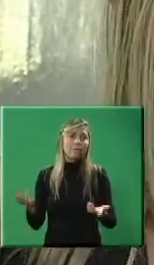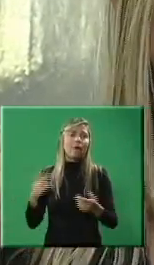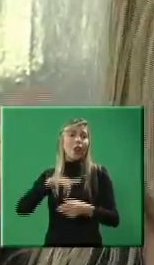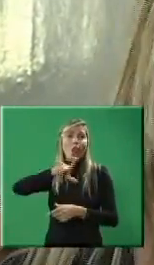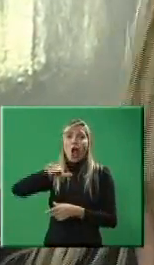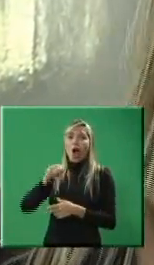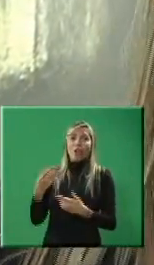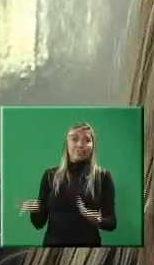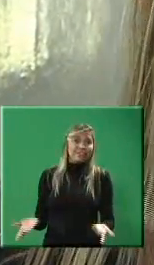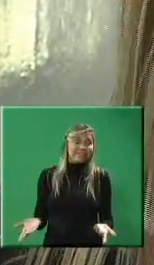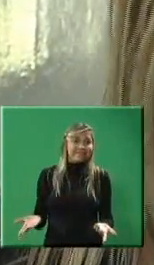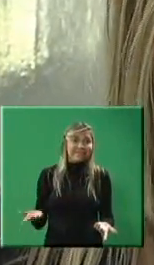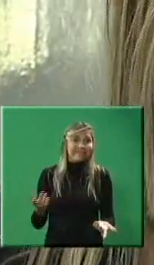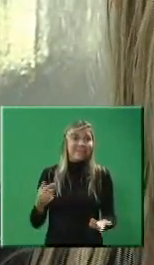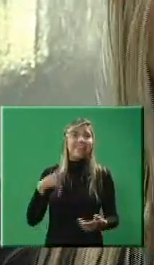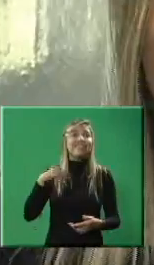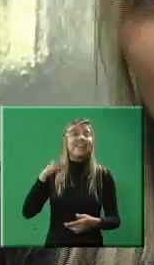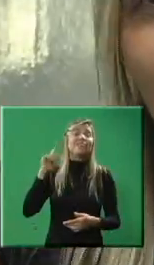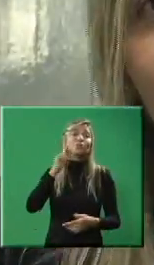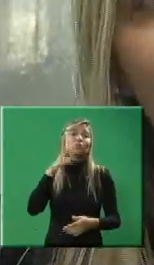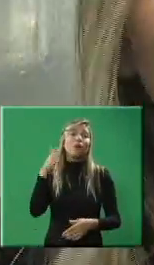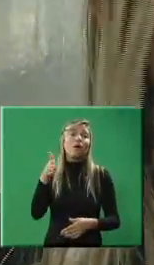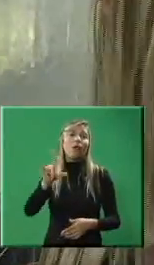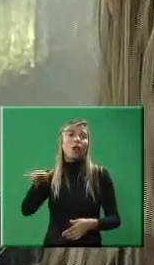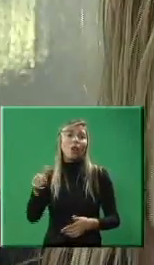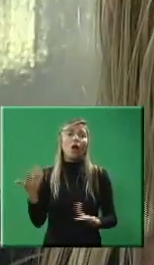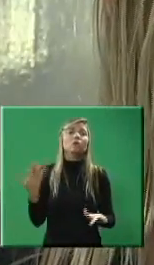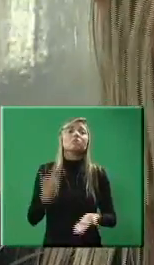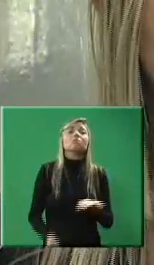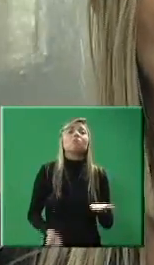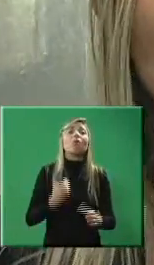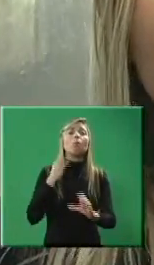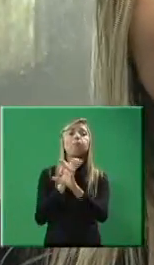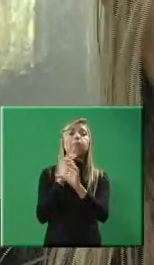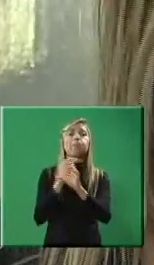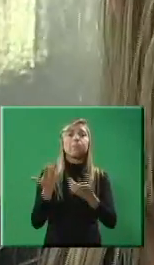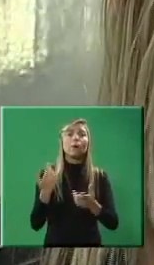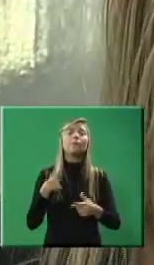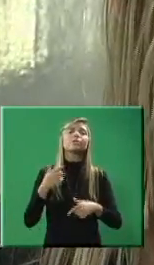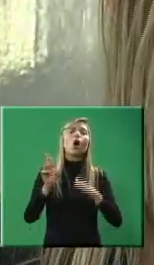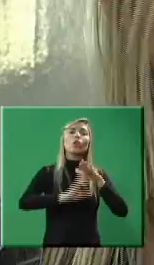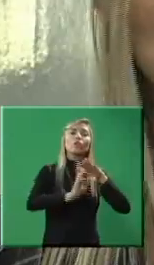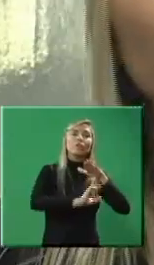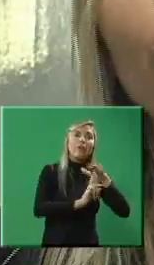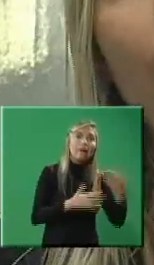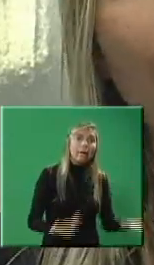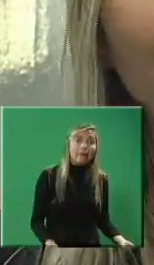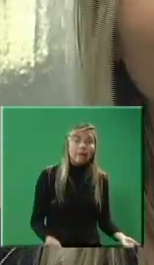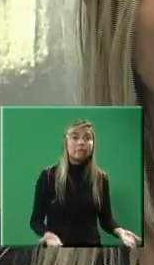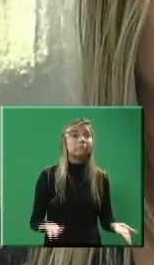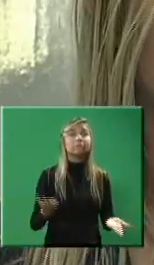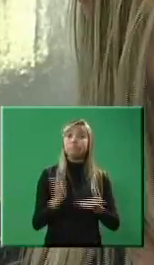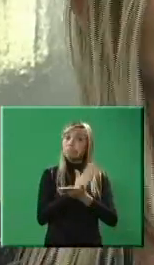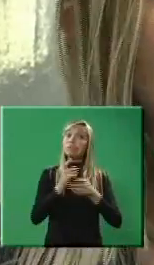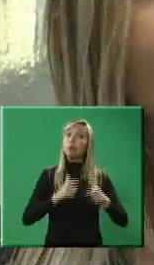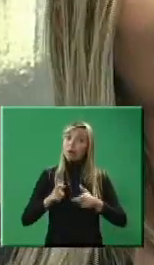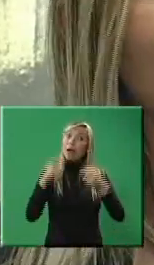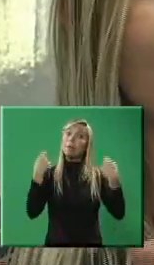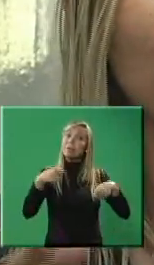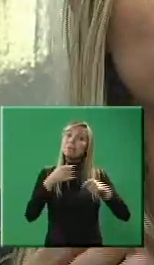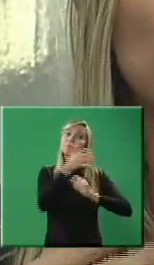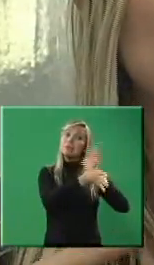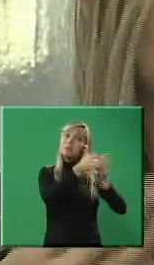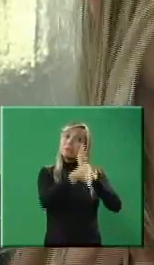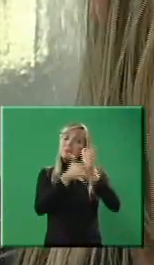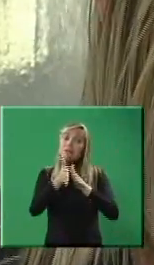cinema, em lojas mais frequentadas, sabe? Então, assim, alguns lugares estratégicos, rodoviária, então alguns